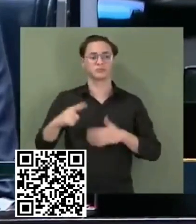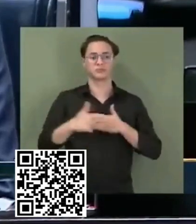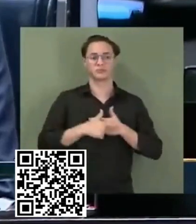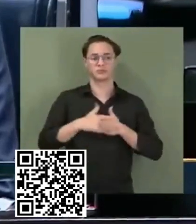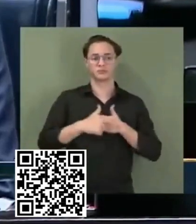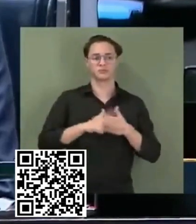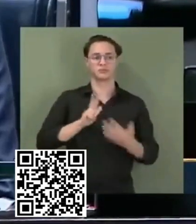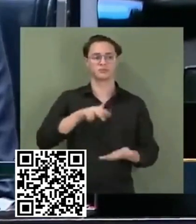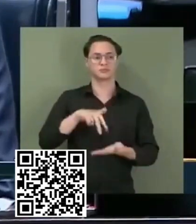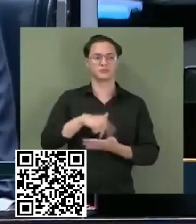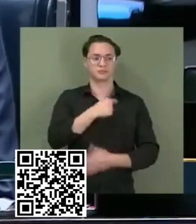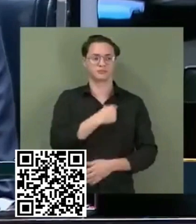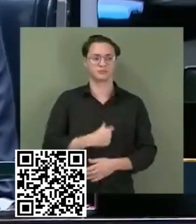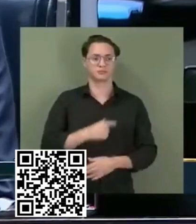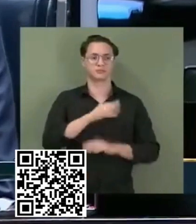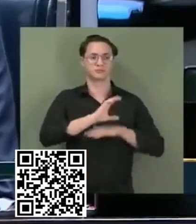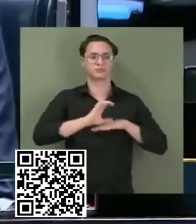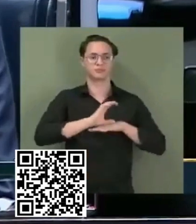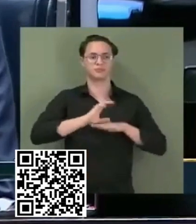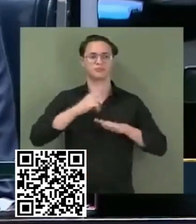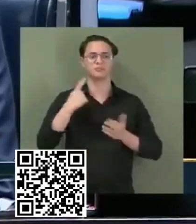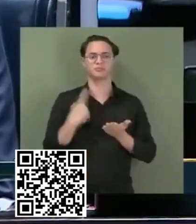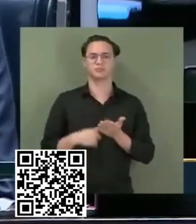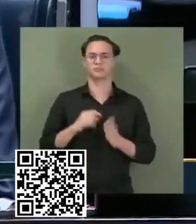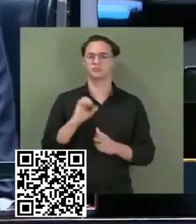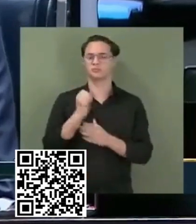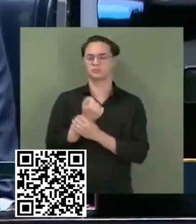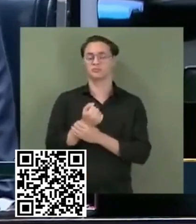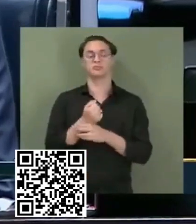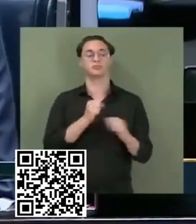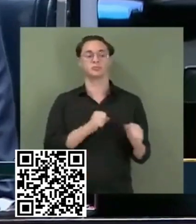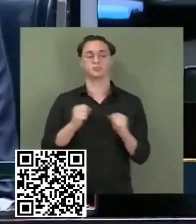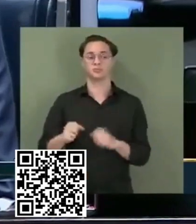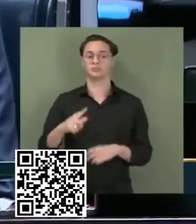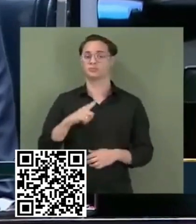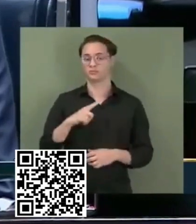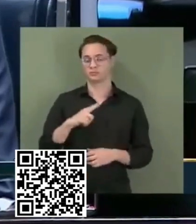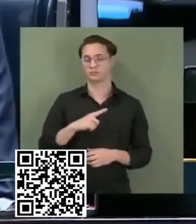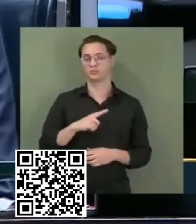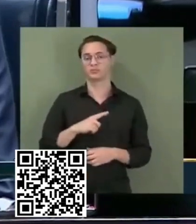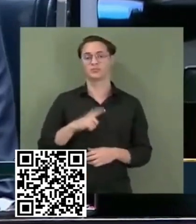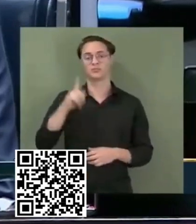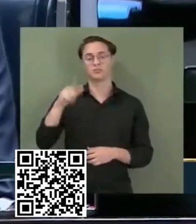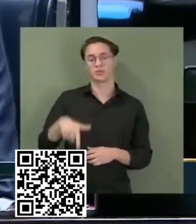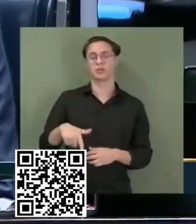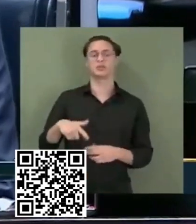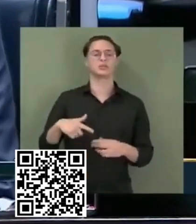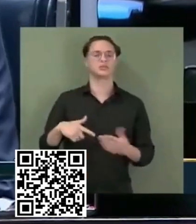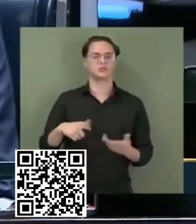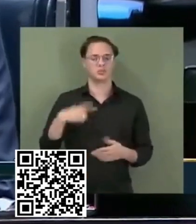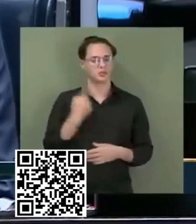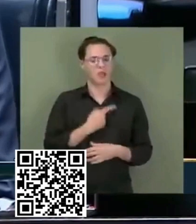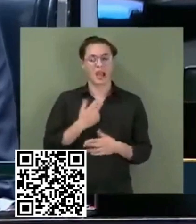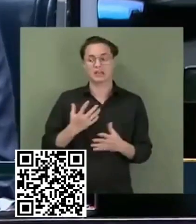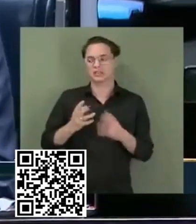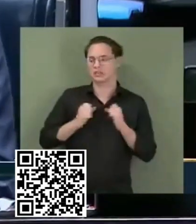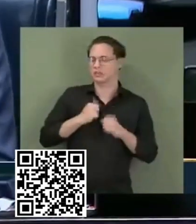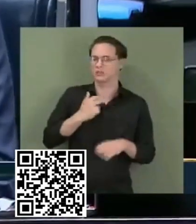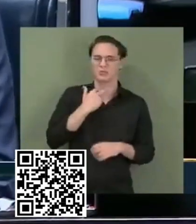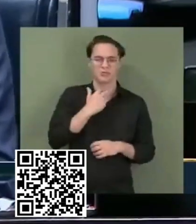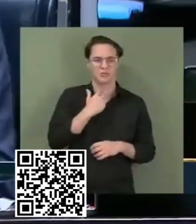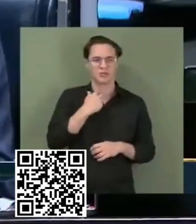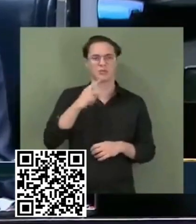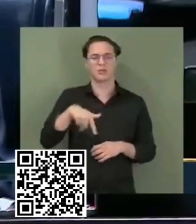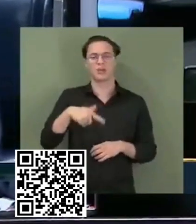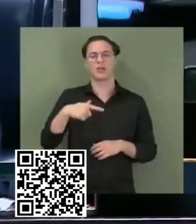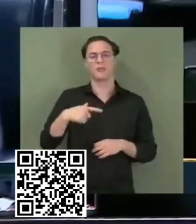suas atribuições constitucionais e os seus poderes investidos é algo muito intolerável e acaba sendo uma